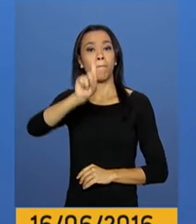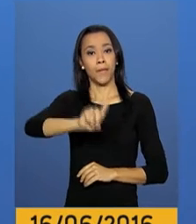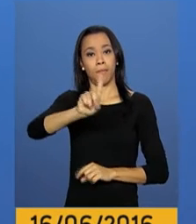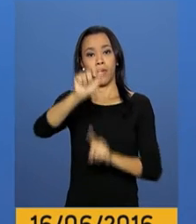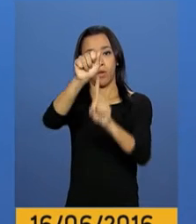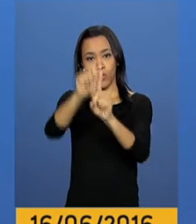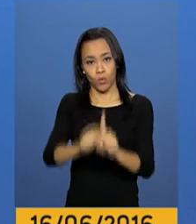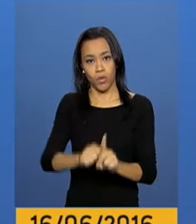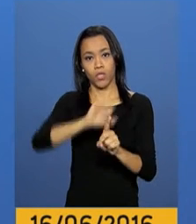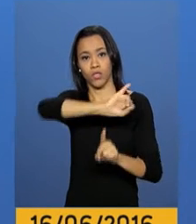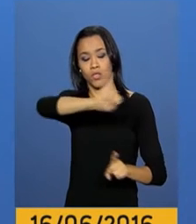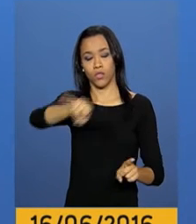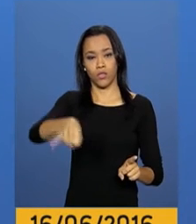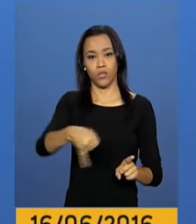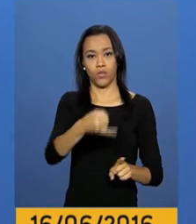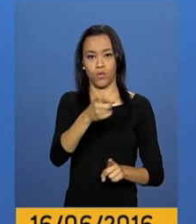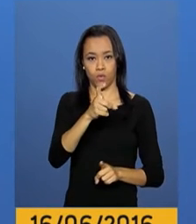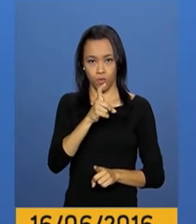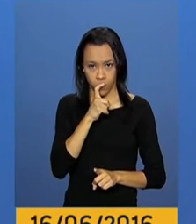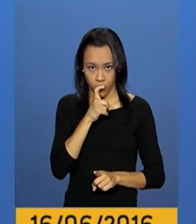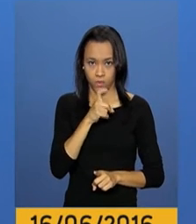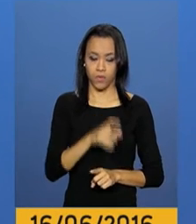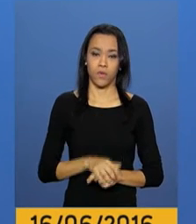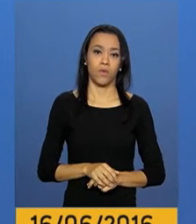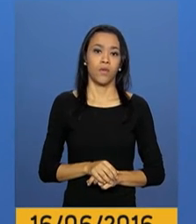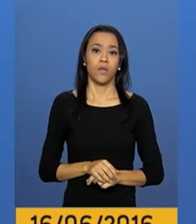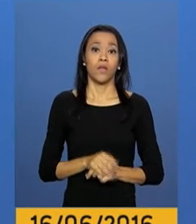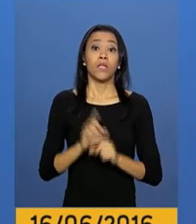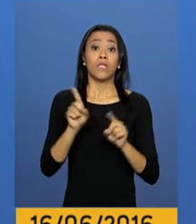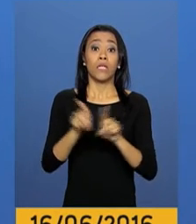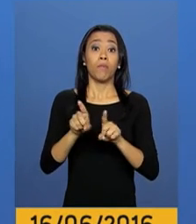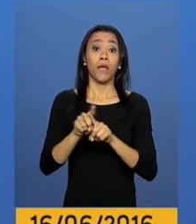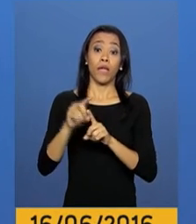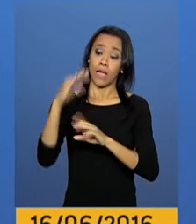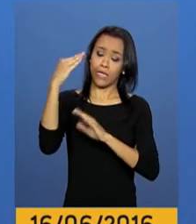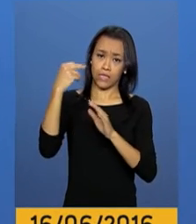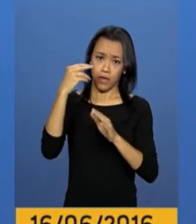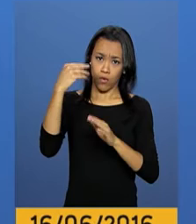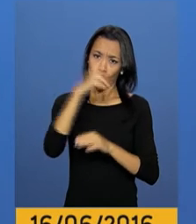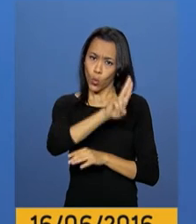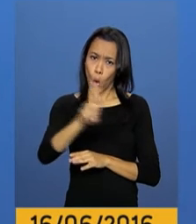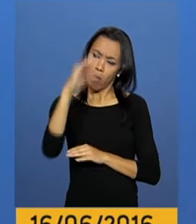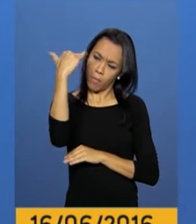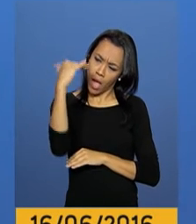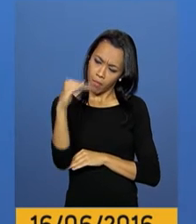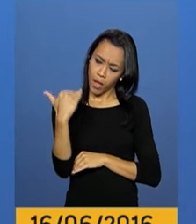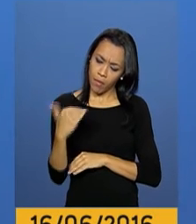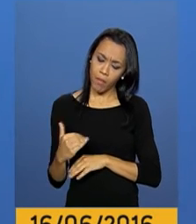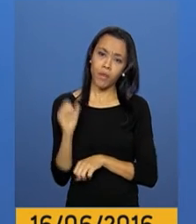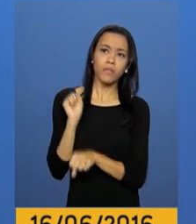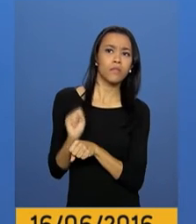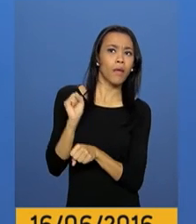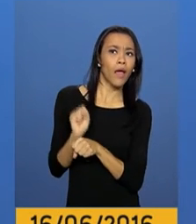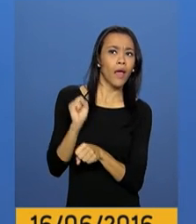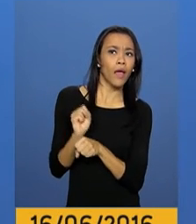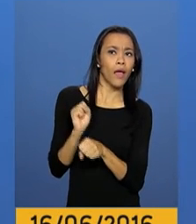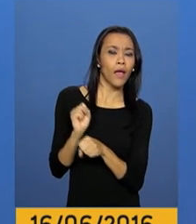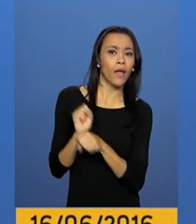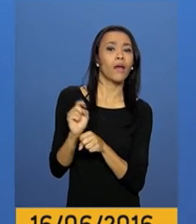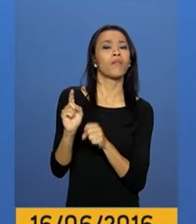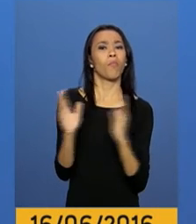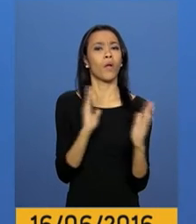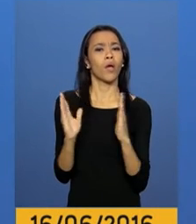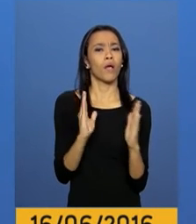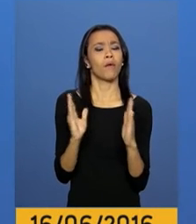julho. A convocação da lista de espera está programada para o dia 4 de